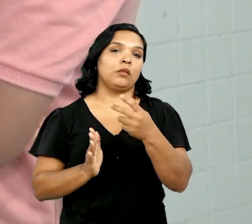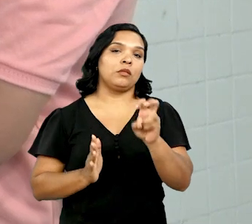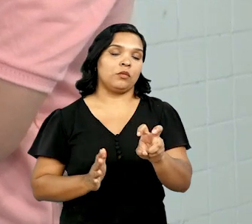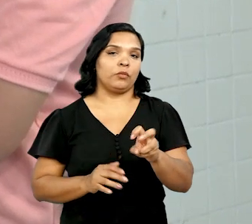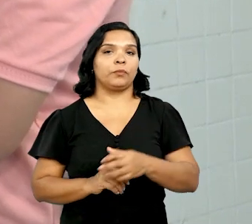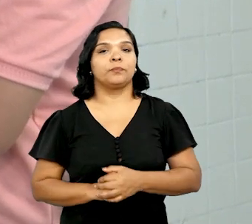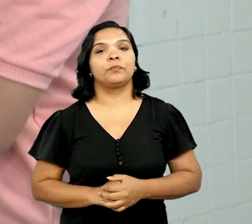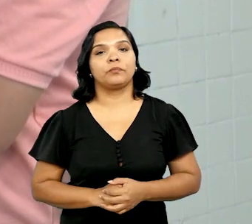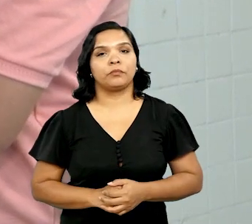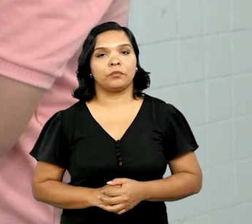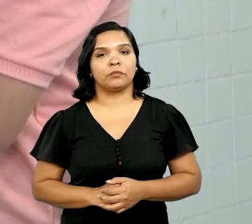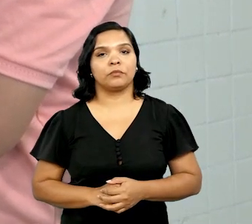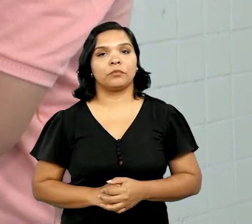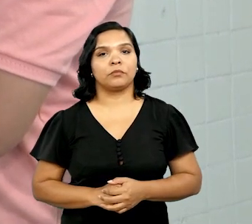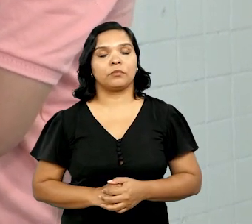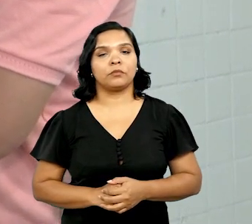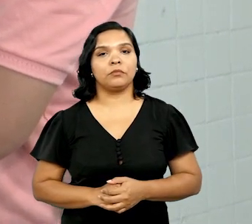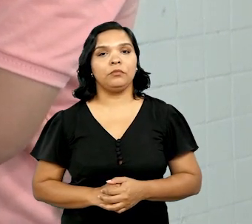45.